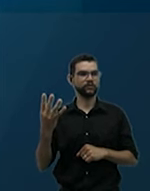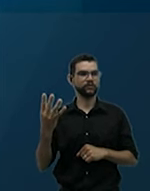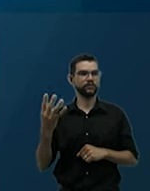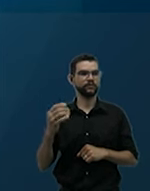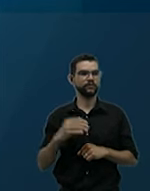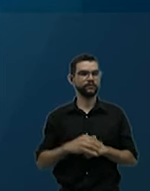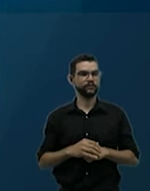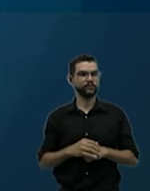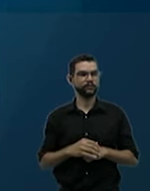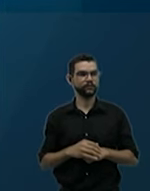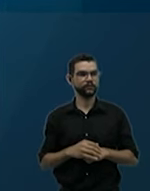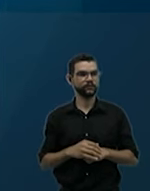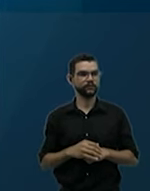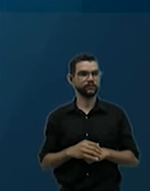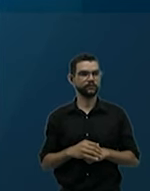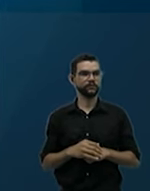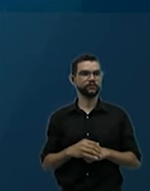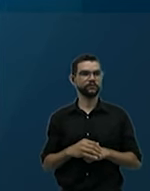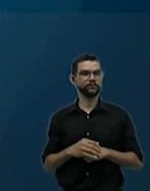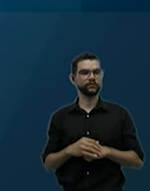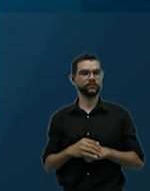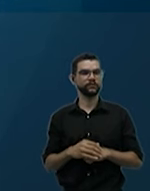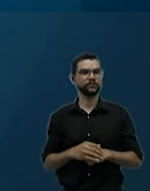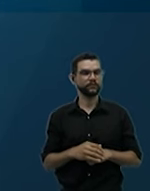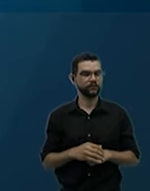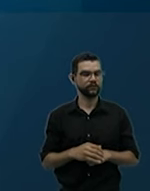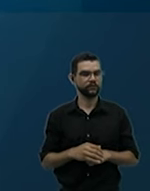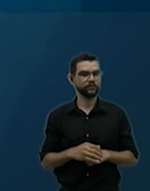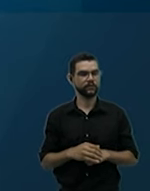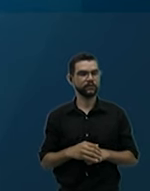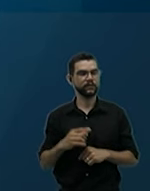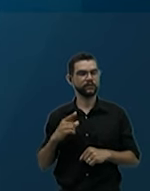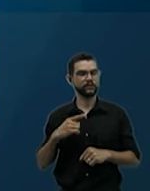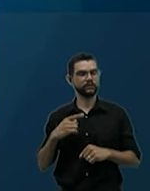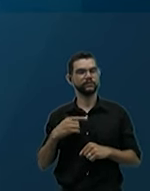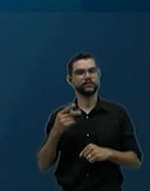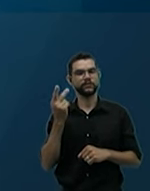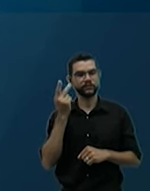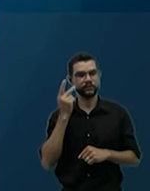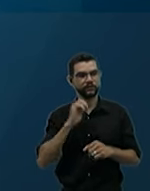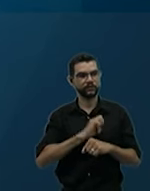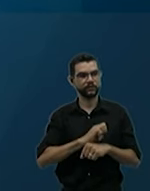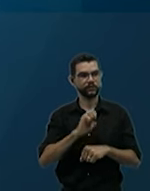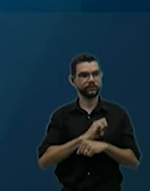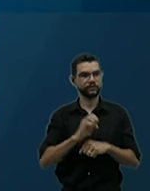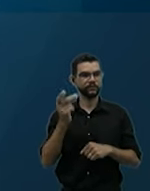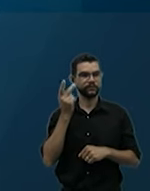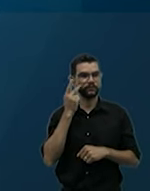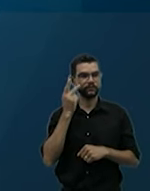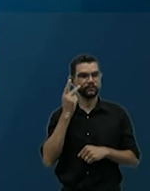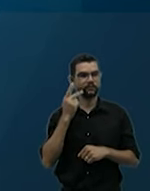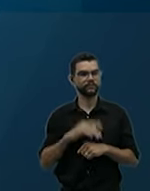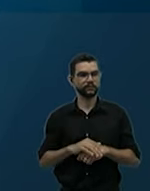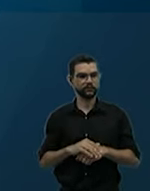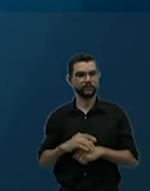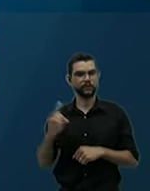1.961.835 também do Estado de São Paulo. Está inscrito para sustentação oral Dr. Paulo André Moreira de Souza, pela parte recorrente, município de